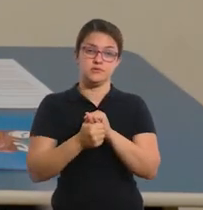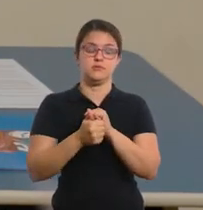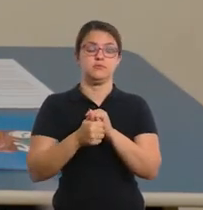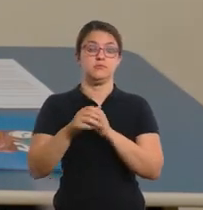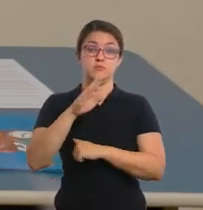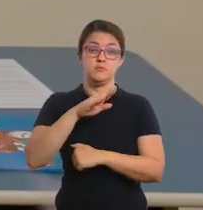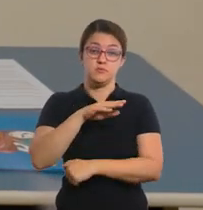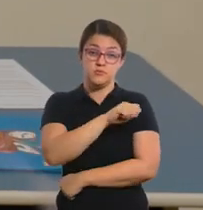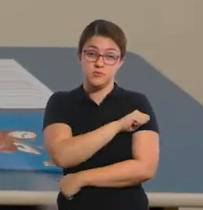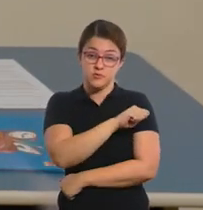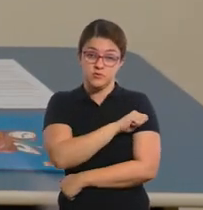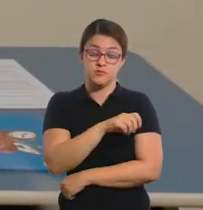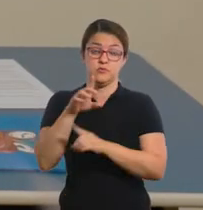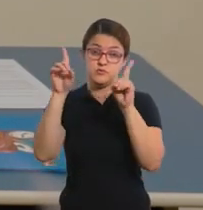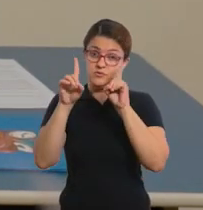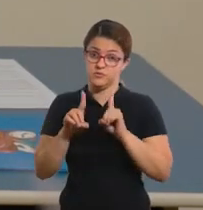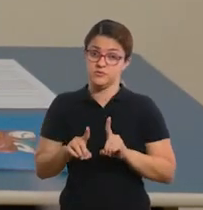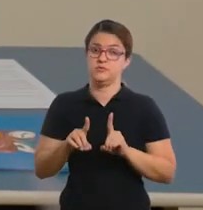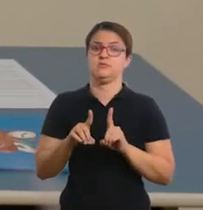com deficiência.